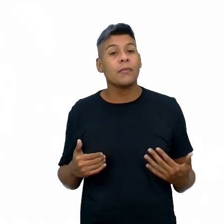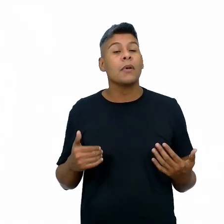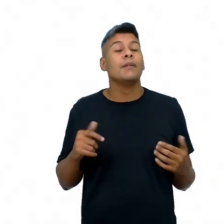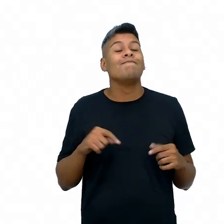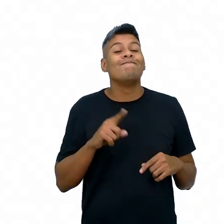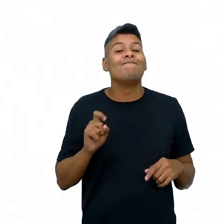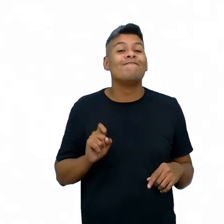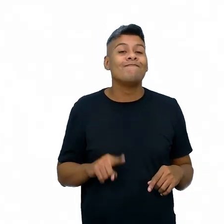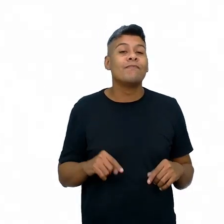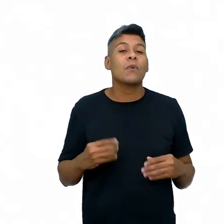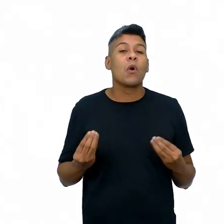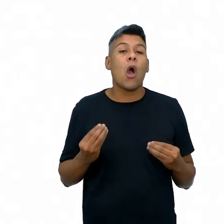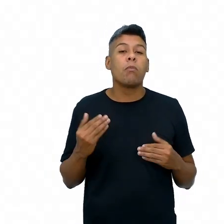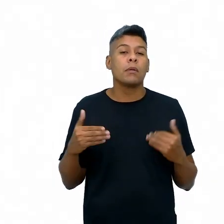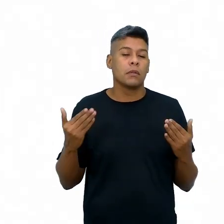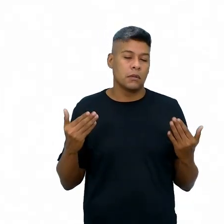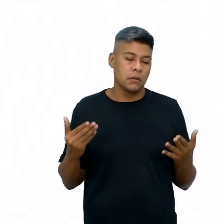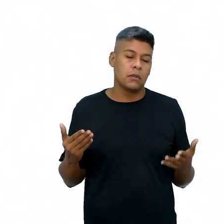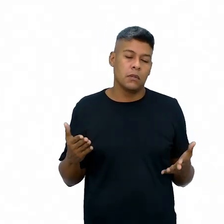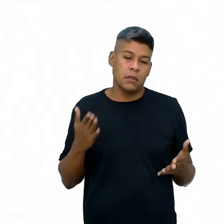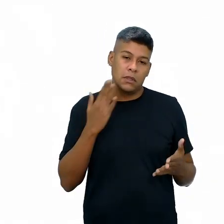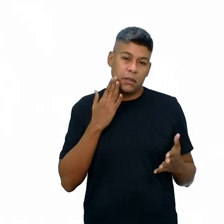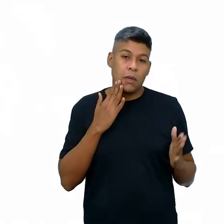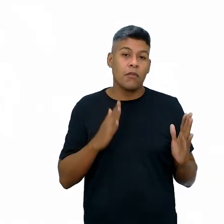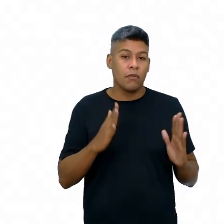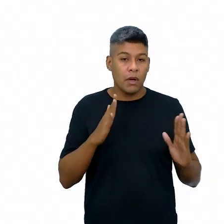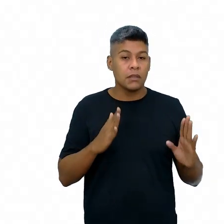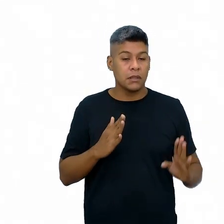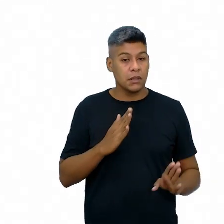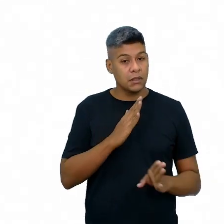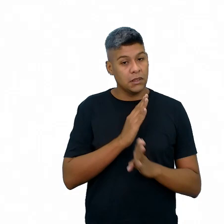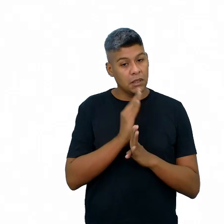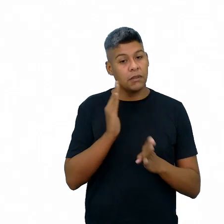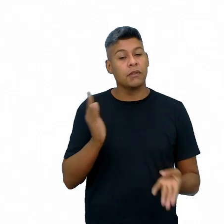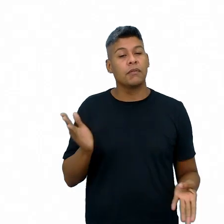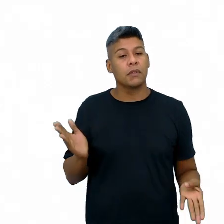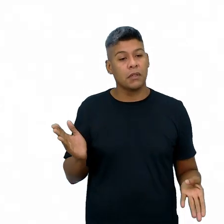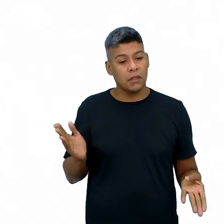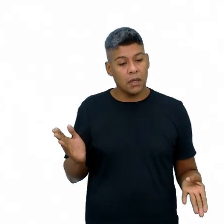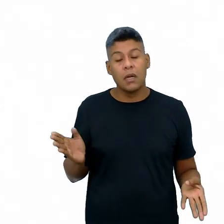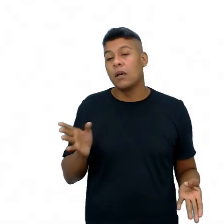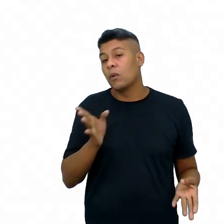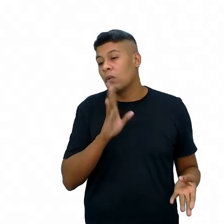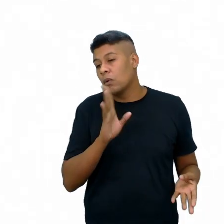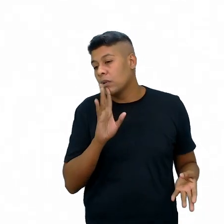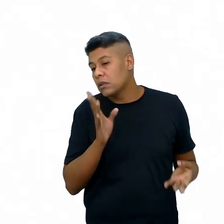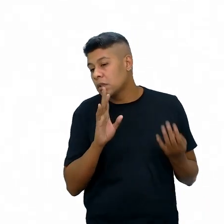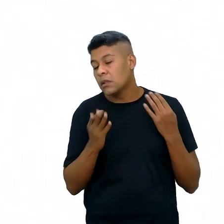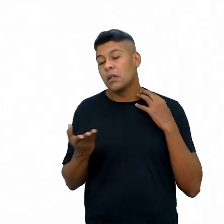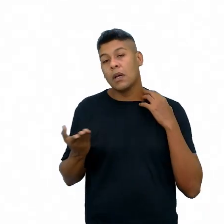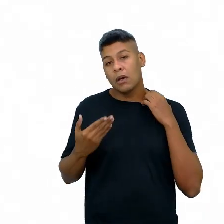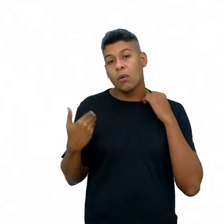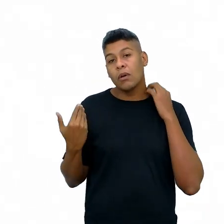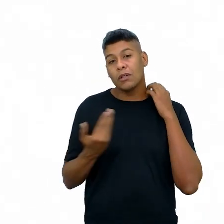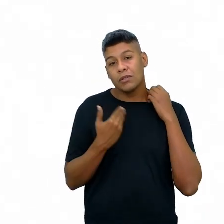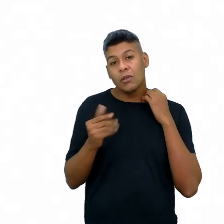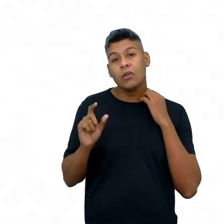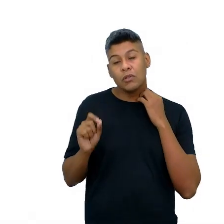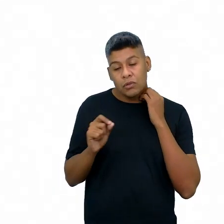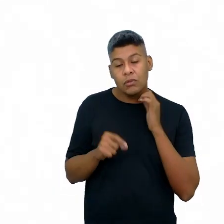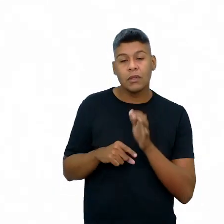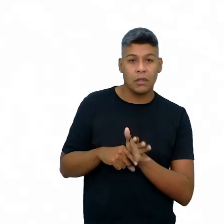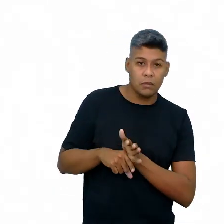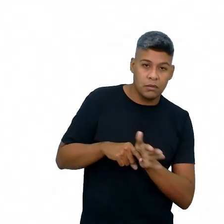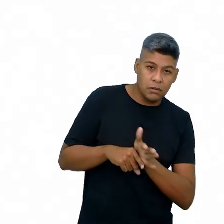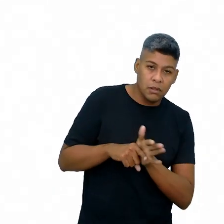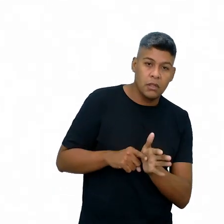degrau? Nós já passamos da fase de identificar, de conhecer, e agora nós estamos